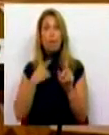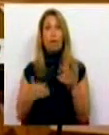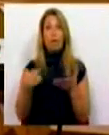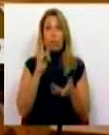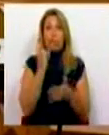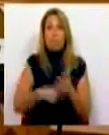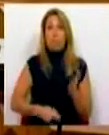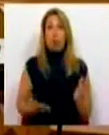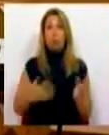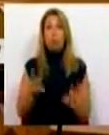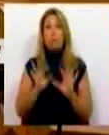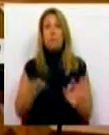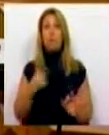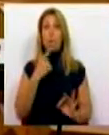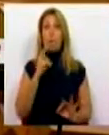inicialmente,